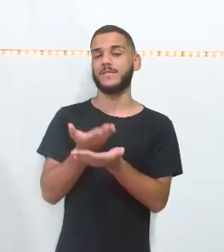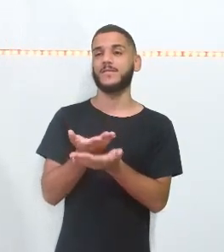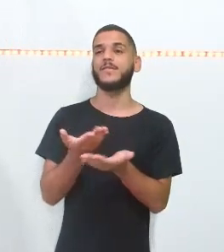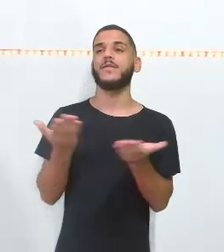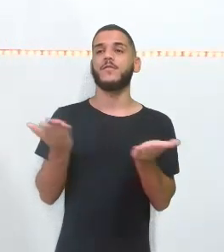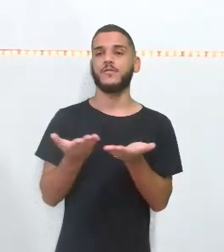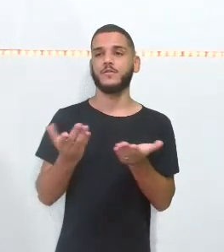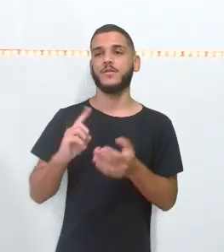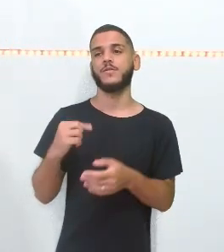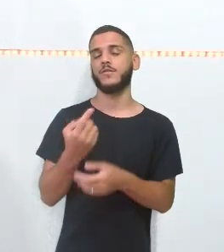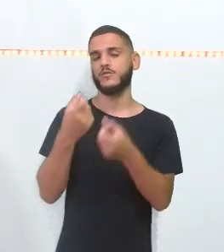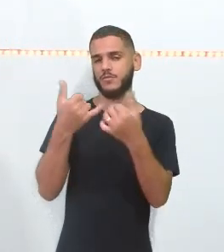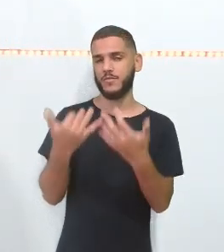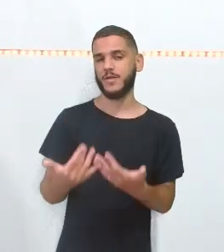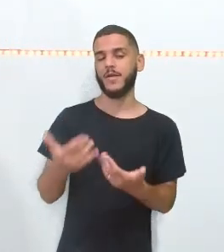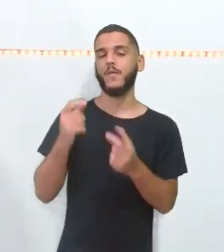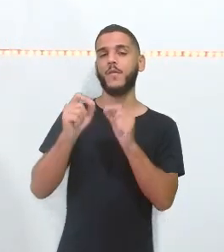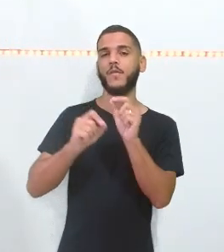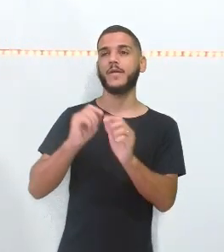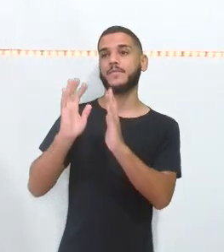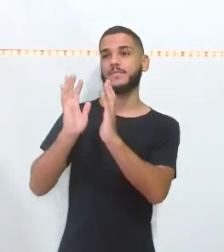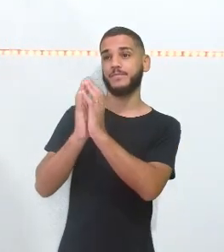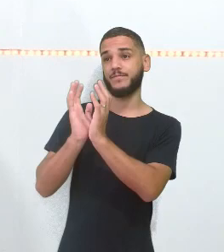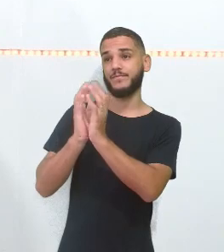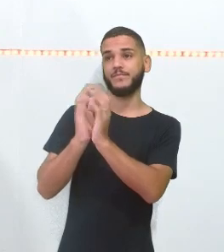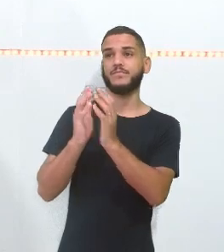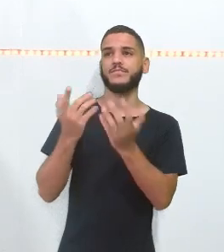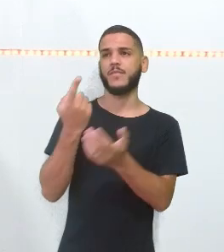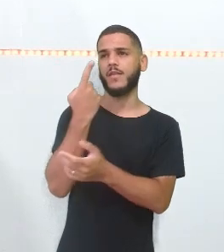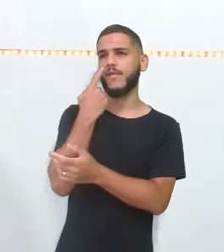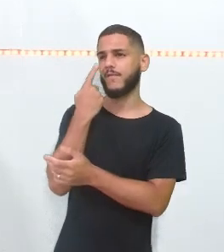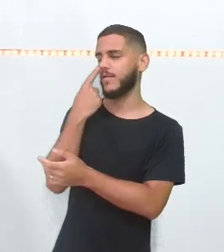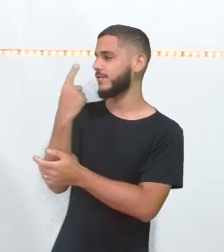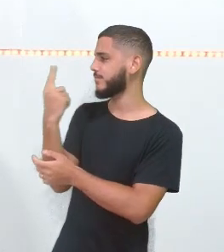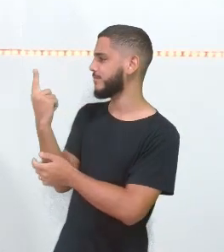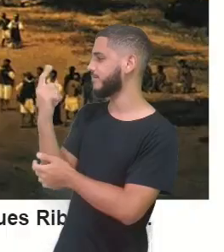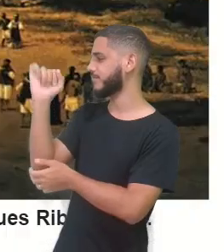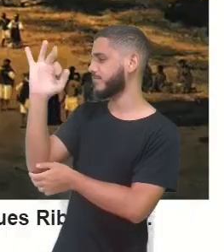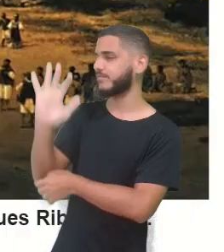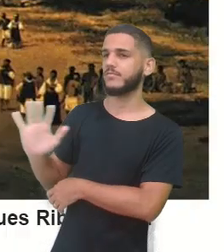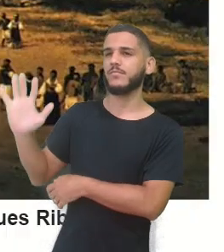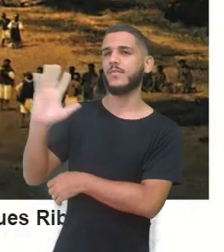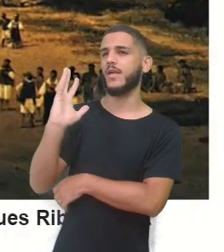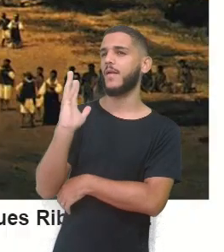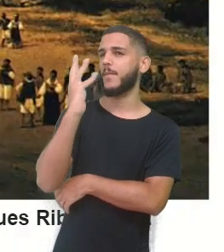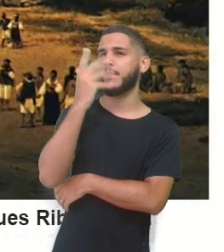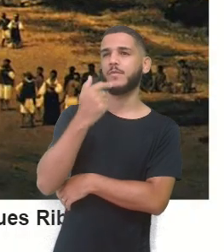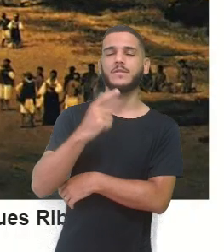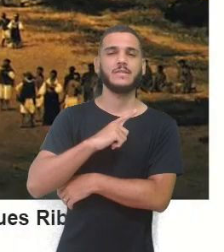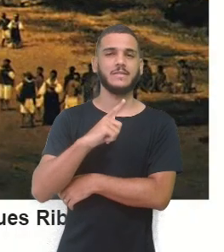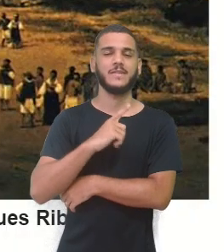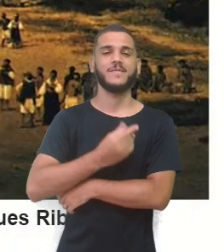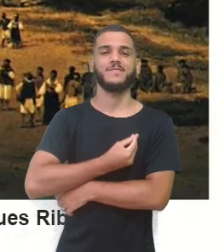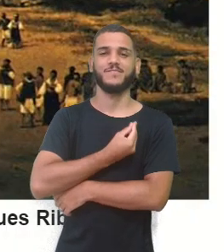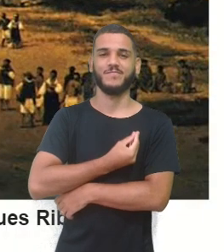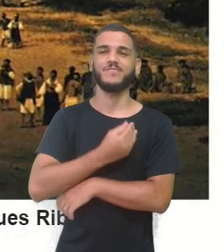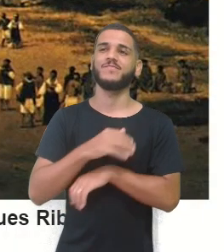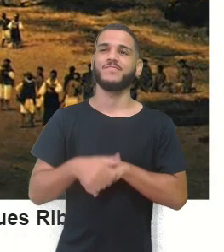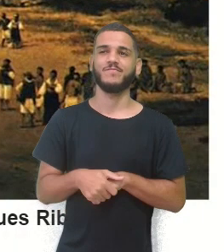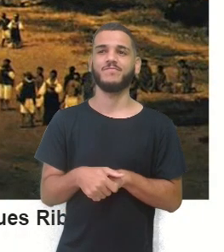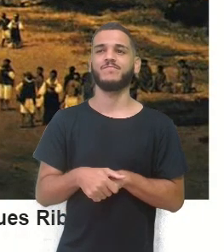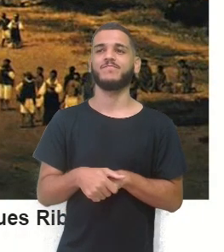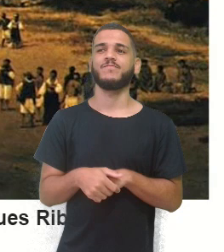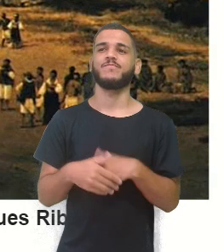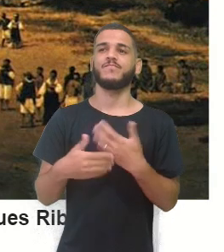como eu falei, a gente vai falar um pouquinho sobre Recife. Olha só que imagem mais bonita que a gente tem aqui, ó. A vista da